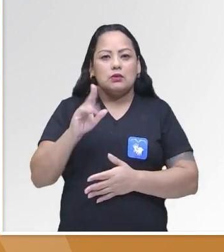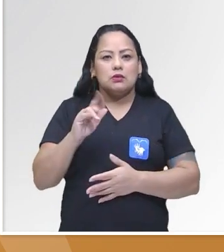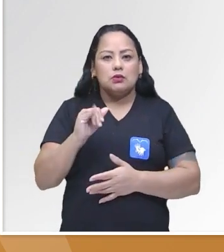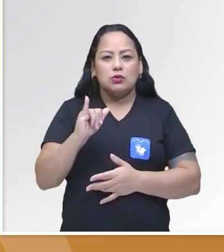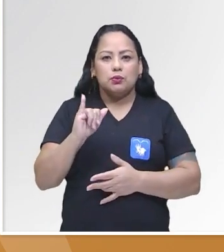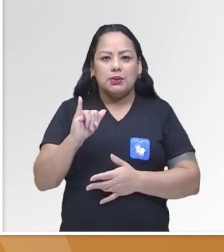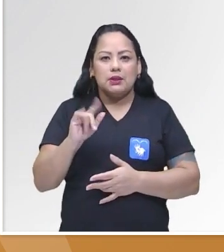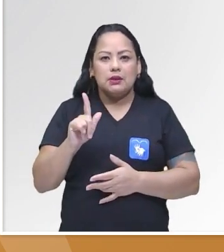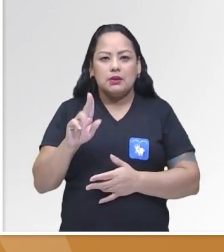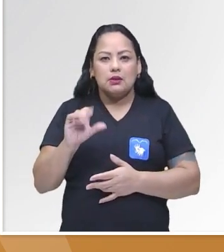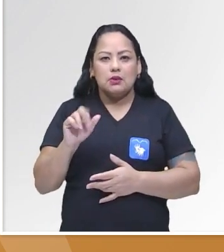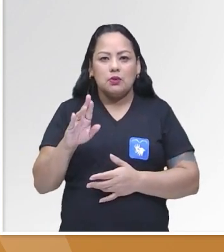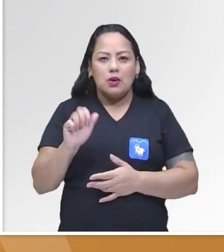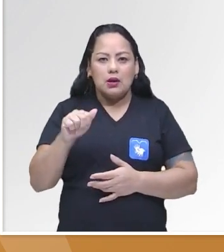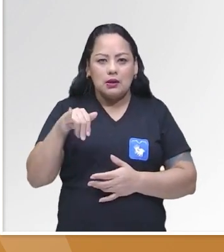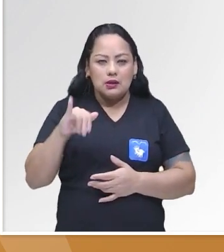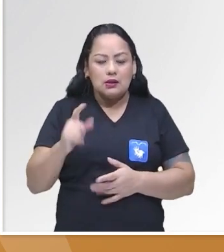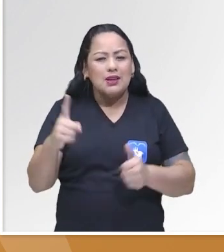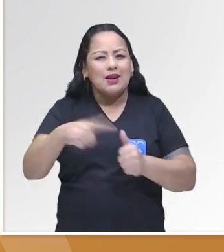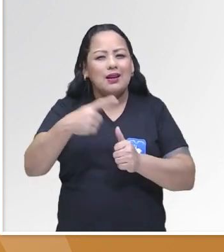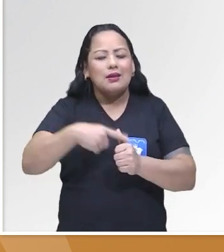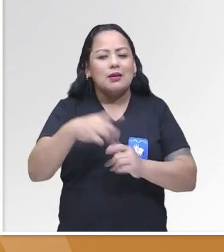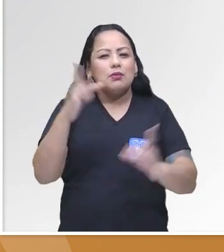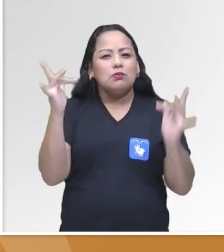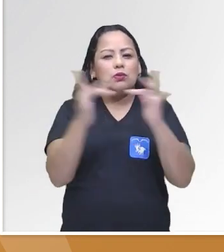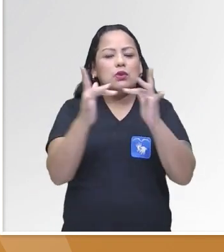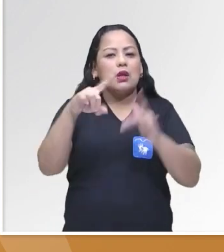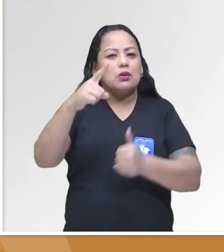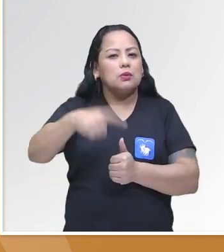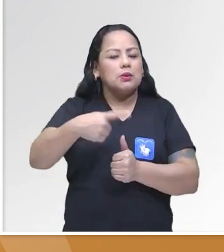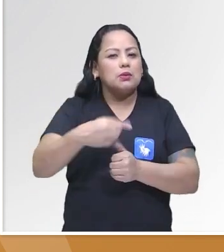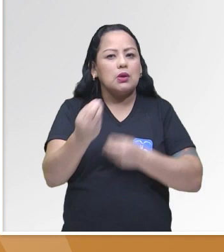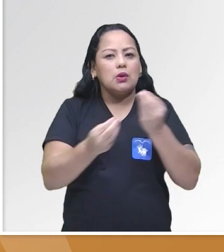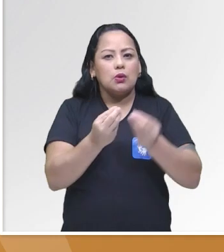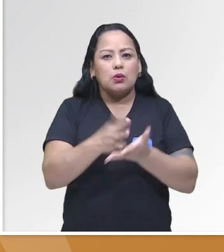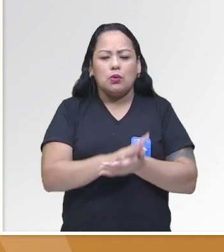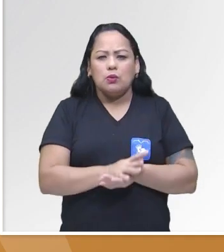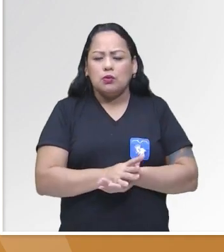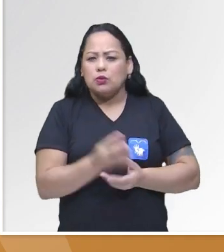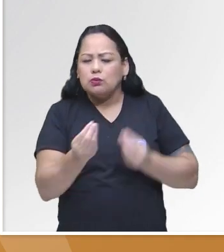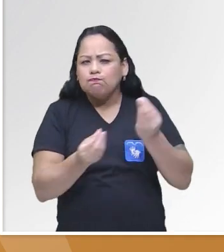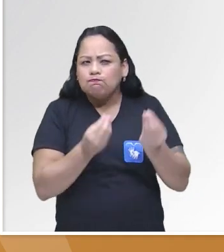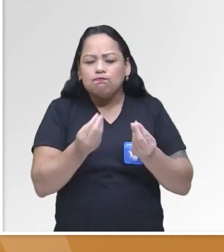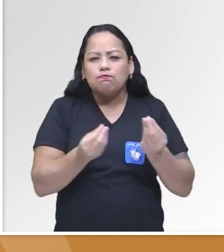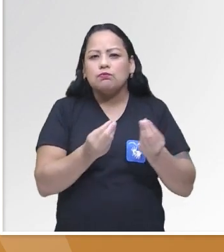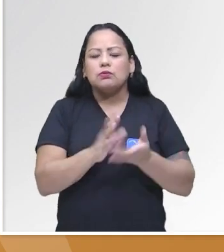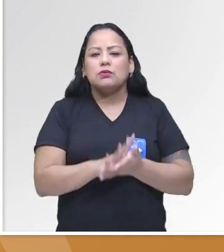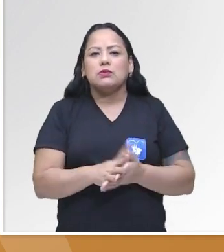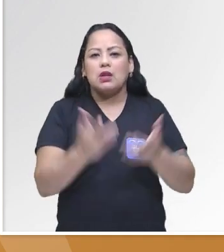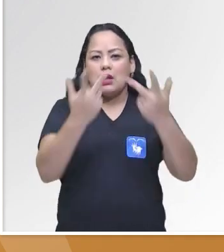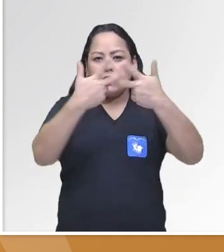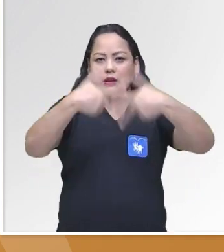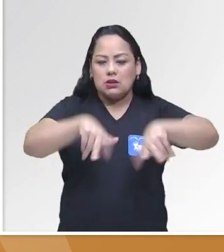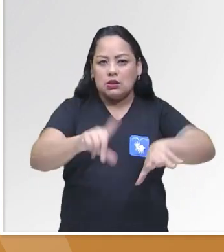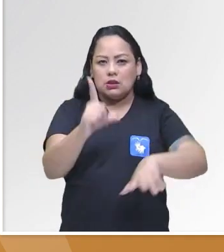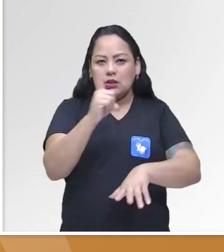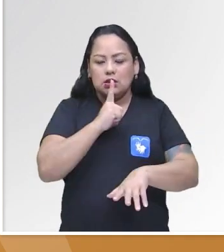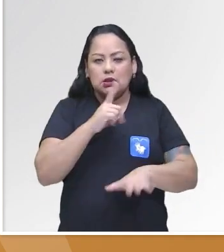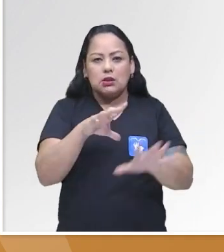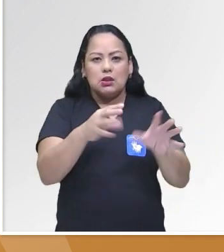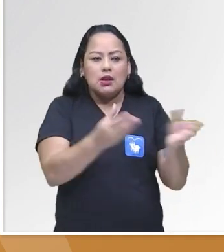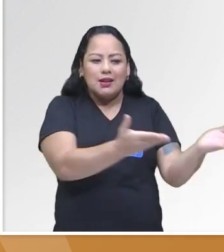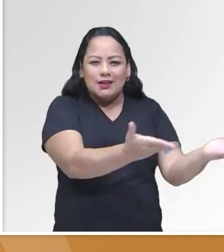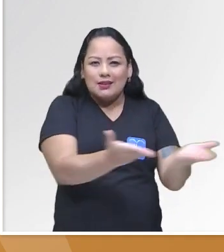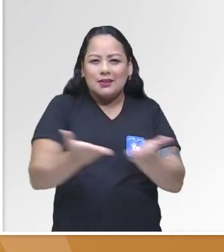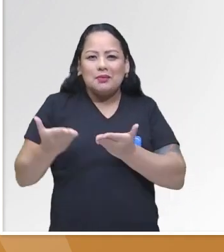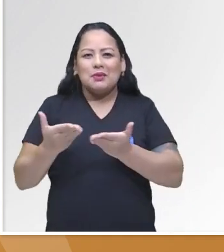Tupi-Guarani. E vocês lembram que o primeiro contato ele foi extremamente amistoso. As etnias receberam muito bem o